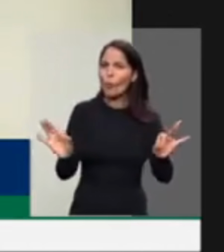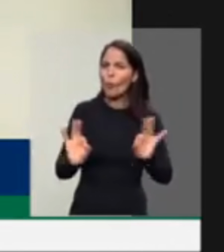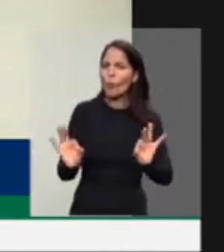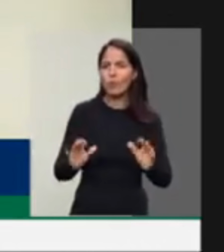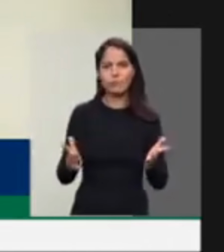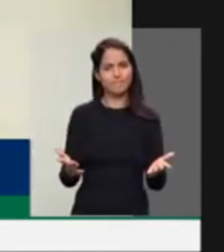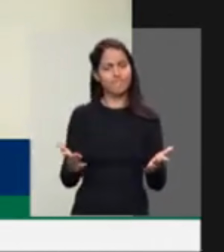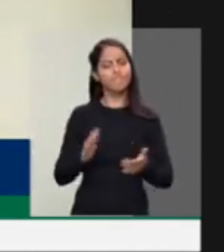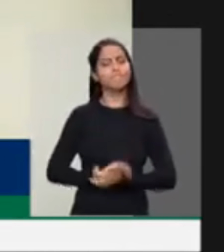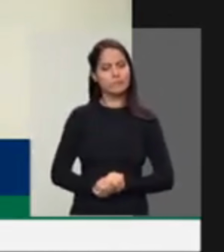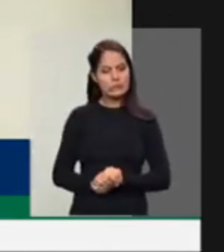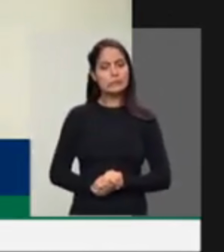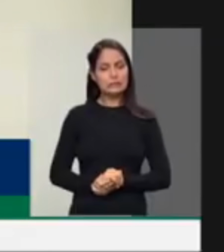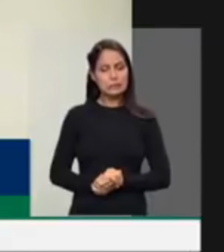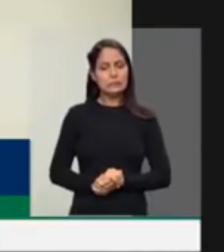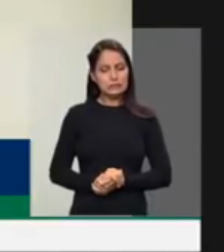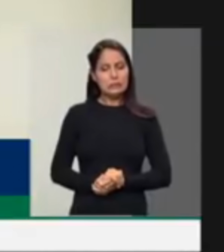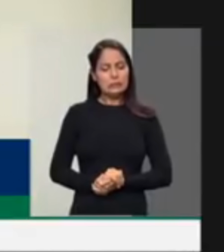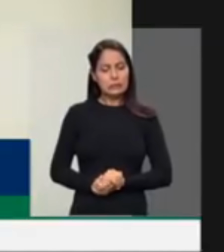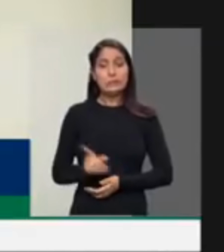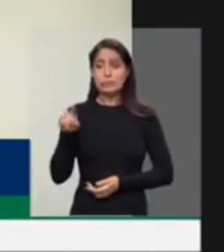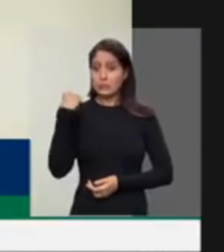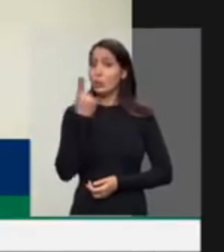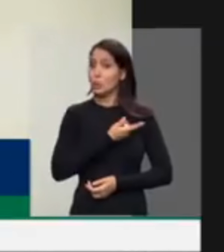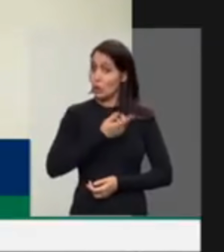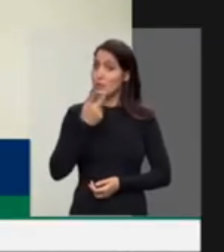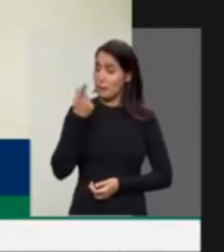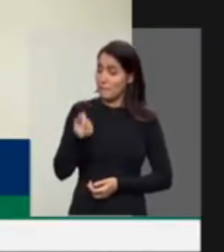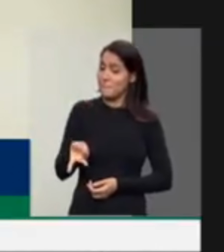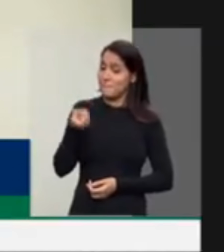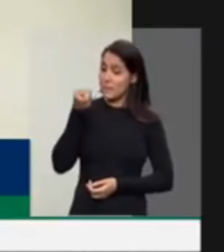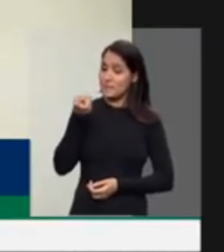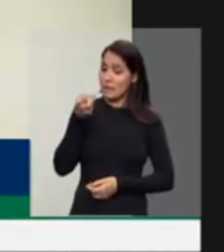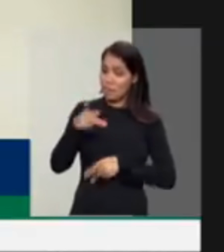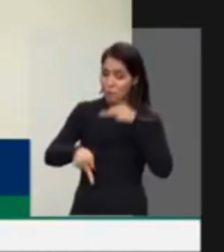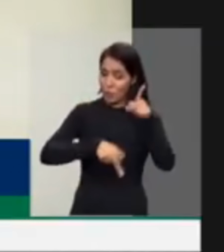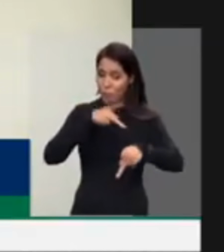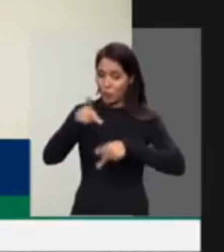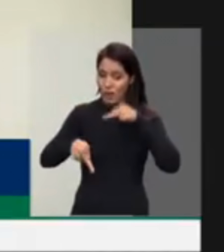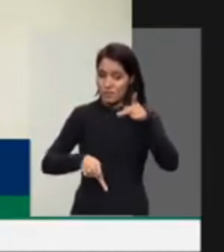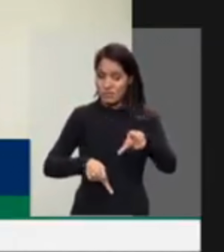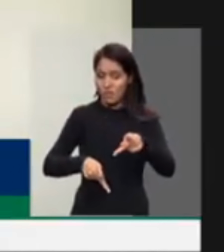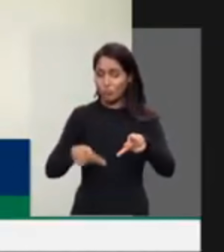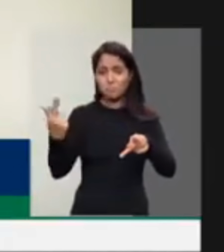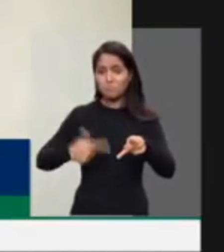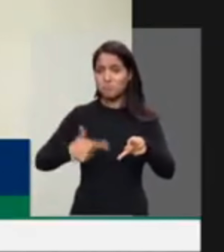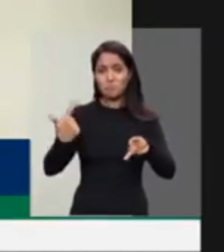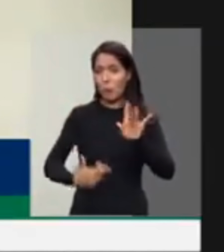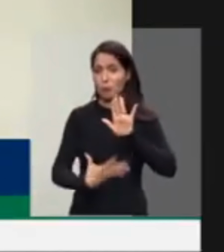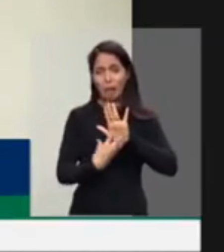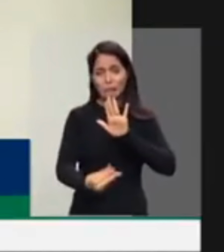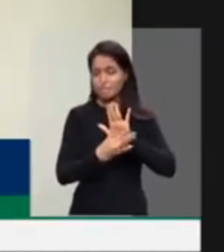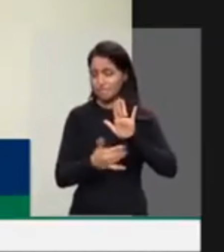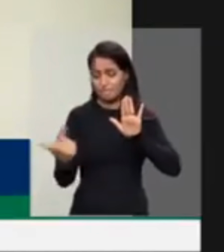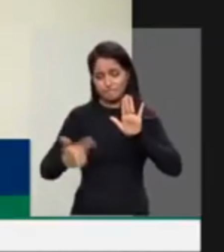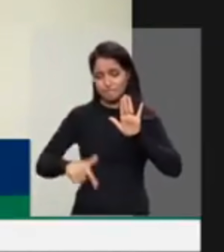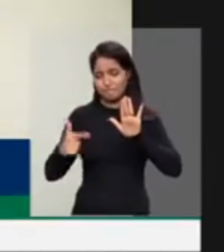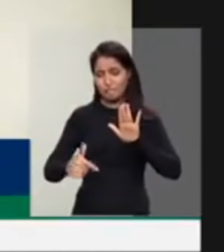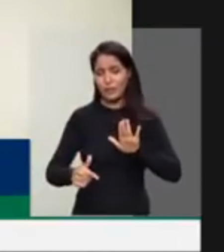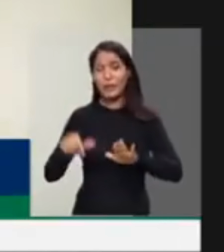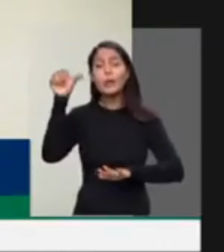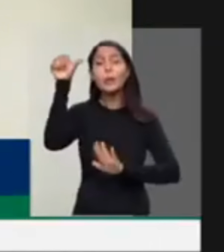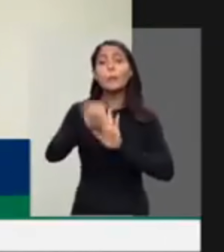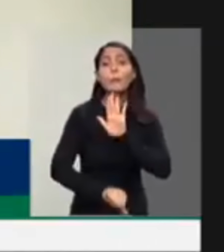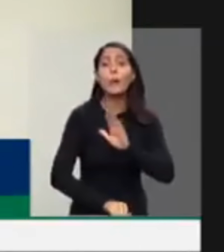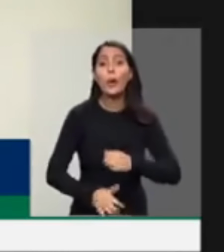Então a gente vê que hoje o povo não tem voz e o pior, os representantes do povo eleitos de